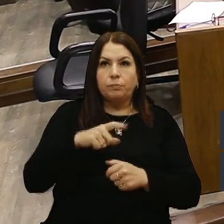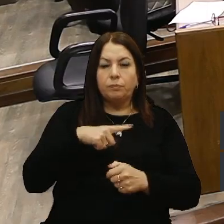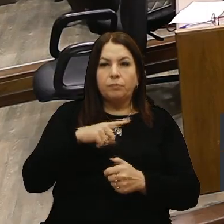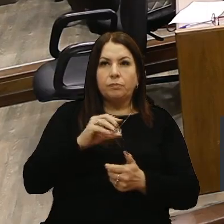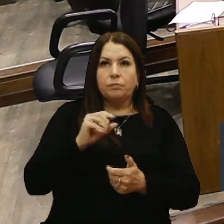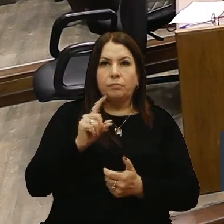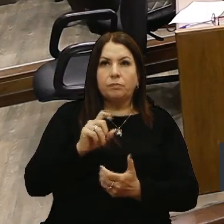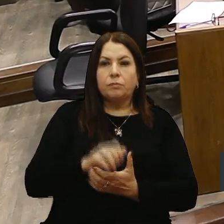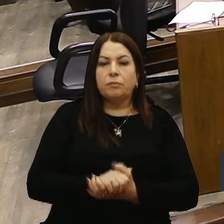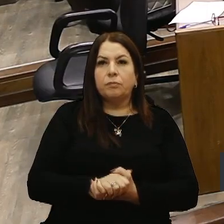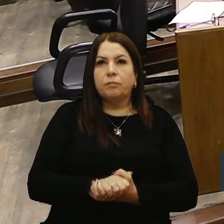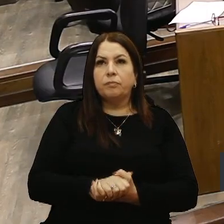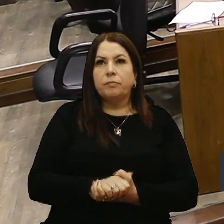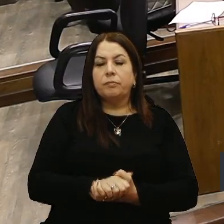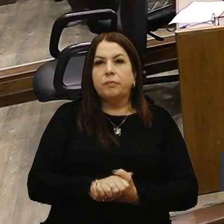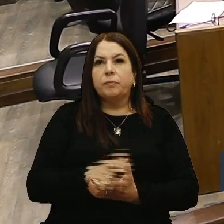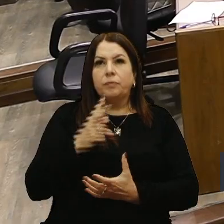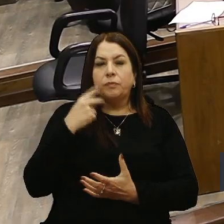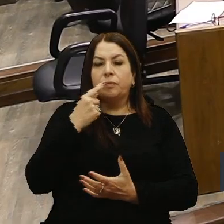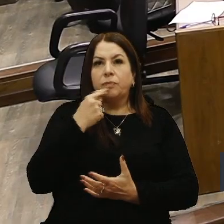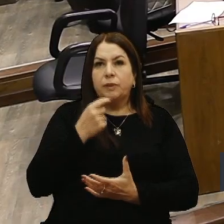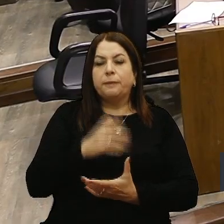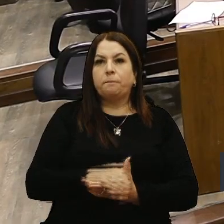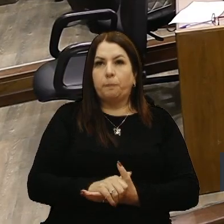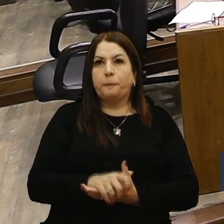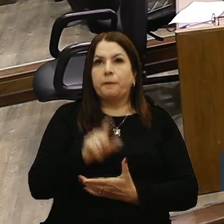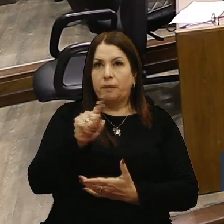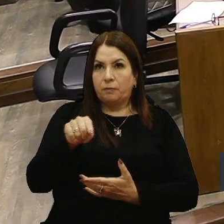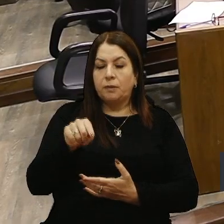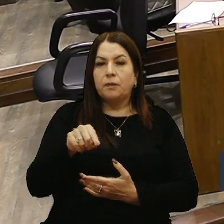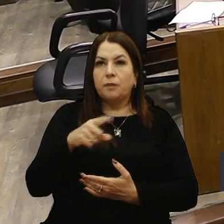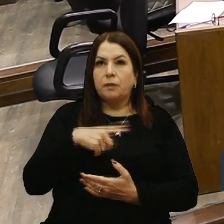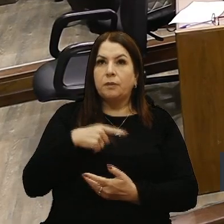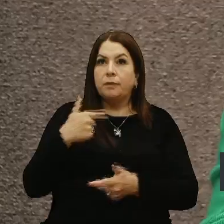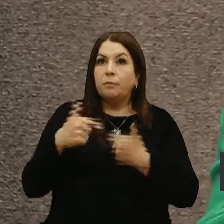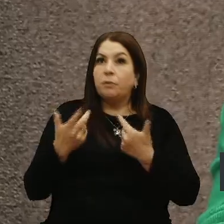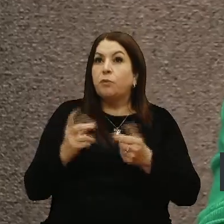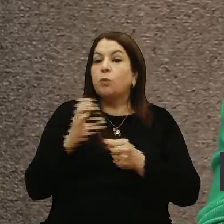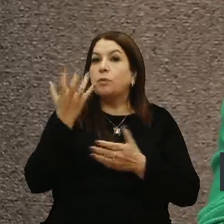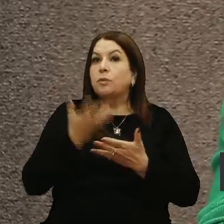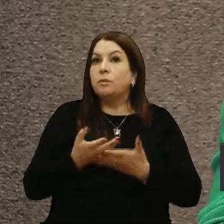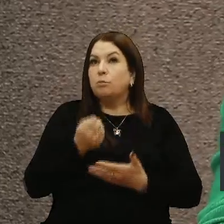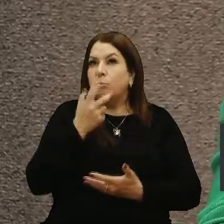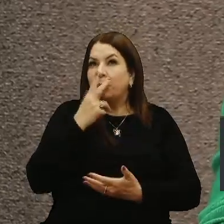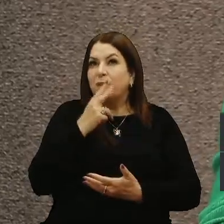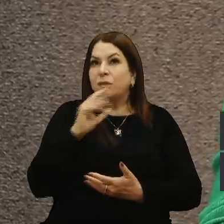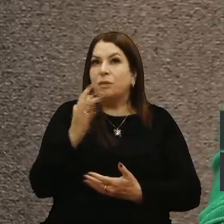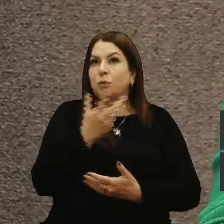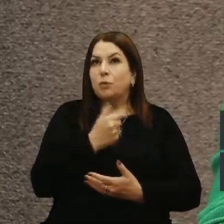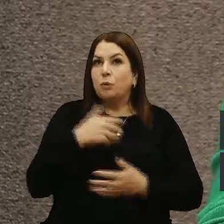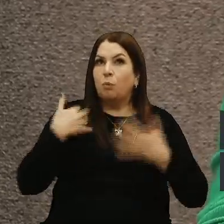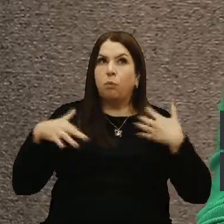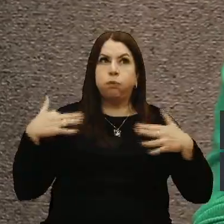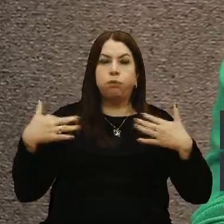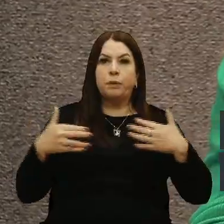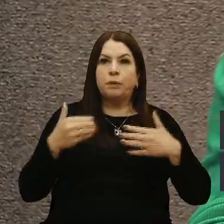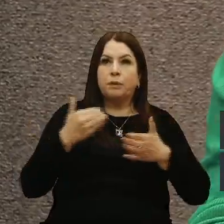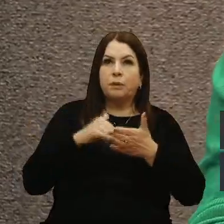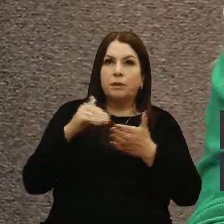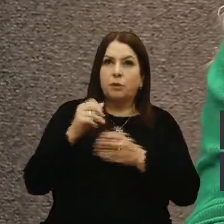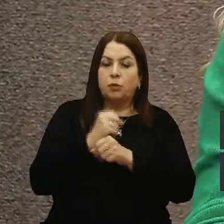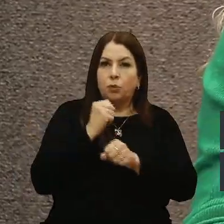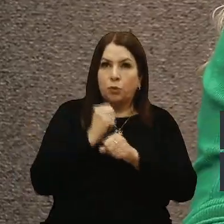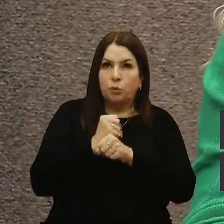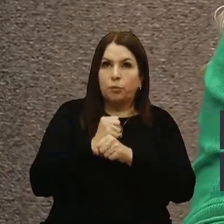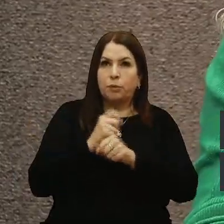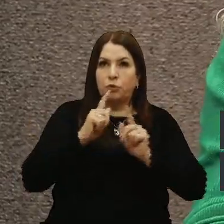faltou um segundinho só. Vereadora Rose, exatamente, que serviços que vão acontecer? Me parece que está todo mundo desesperado lá, secretário de obras,